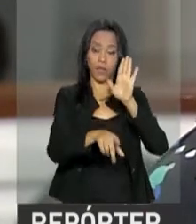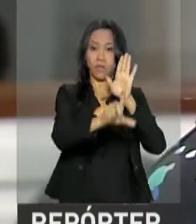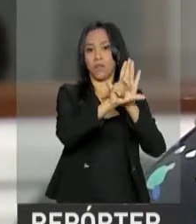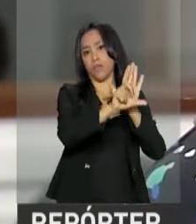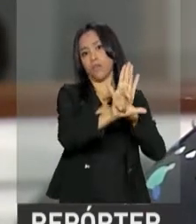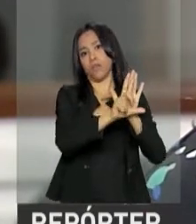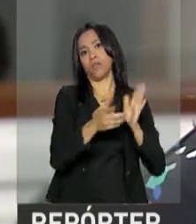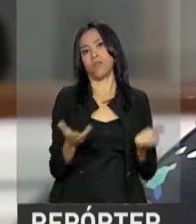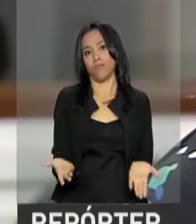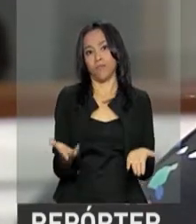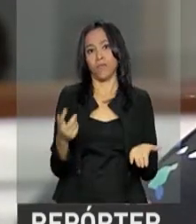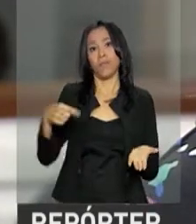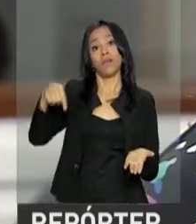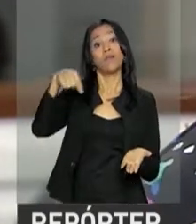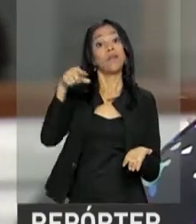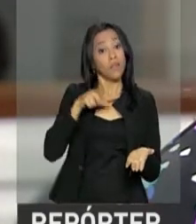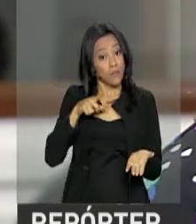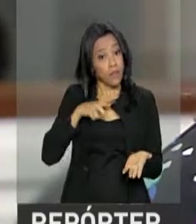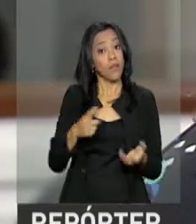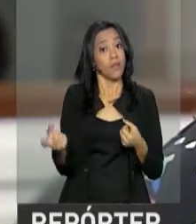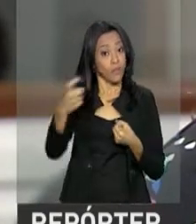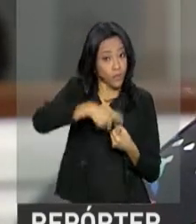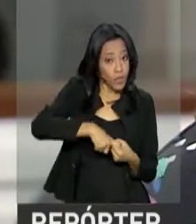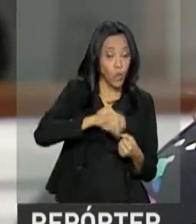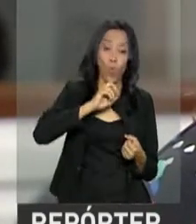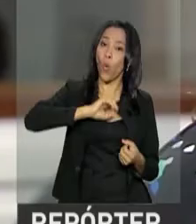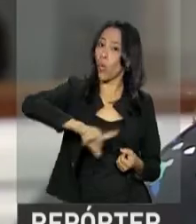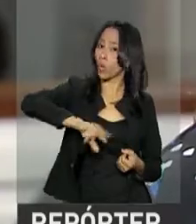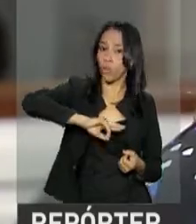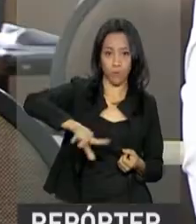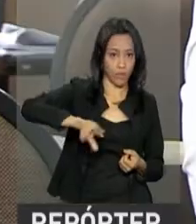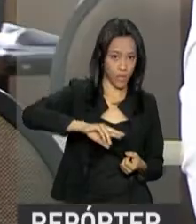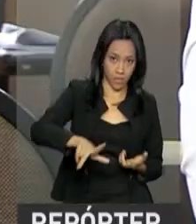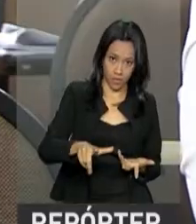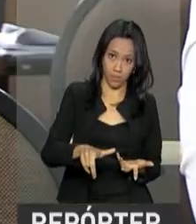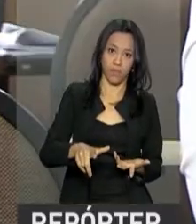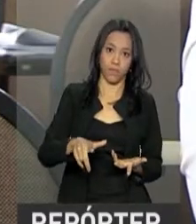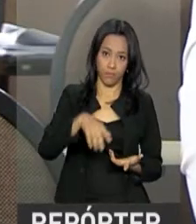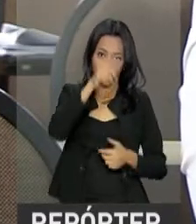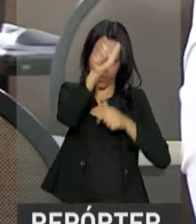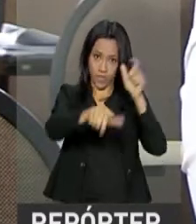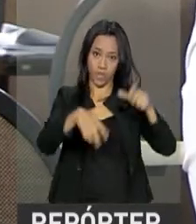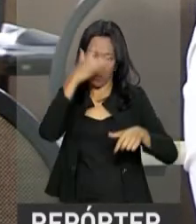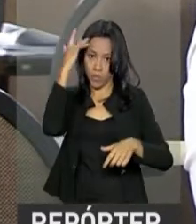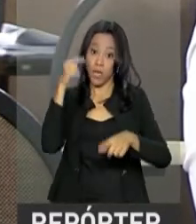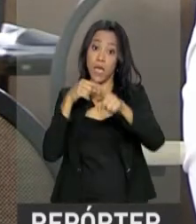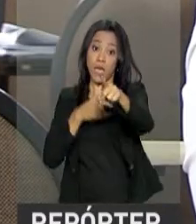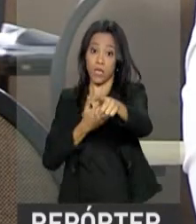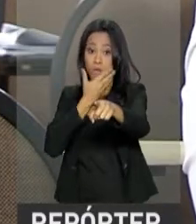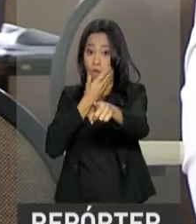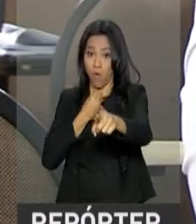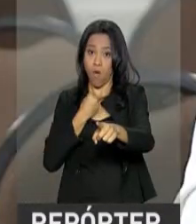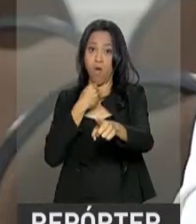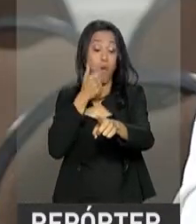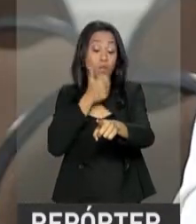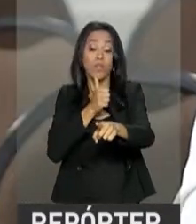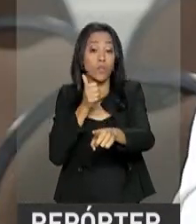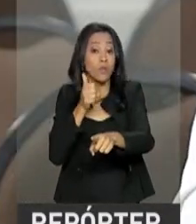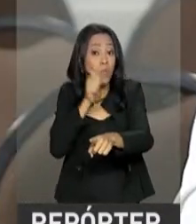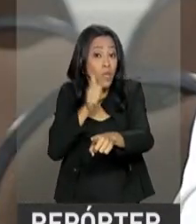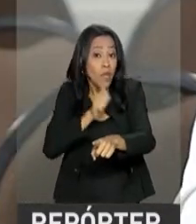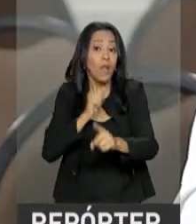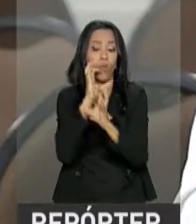ao trabalhador com vínculo e sem vínculo de emprego para esta contadora dona do próprio negócio a